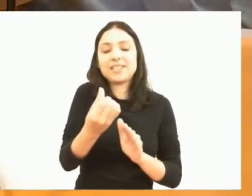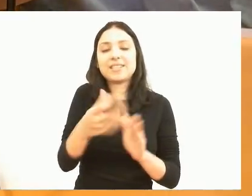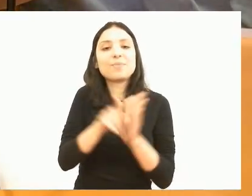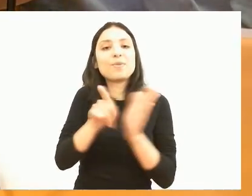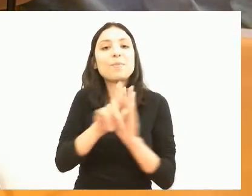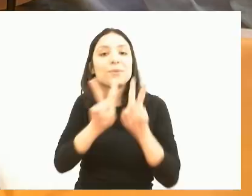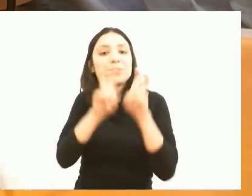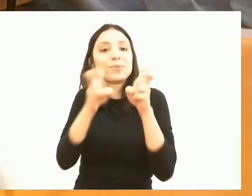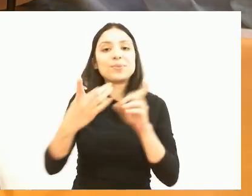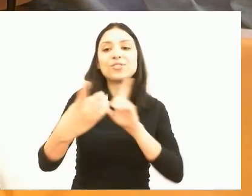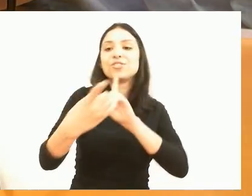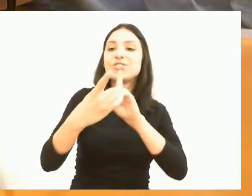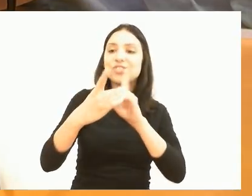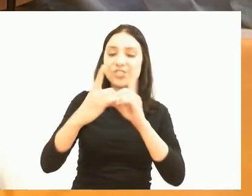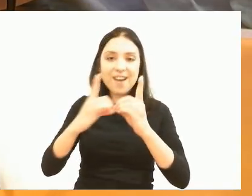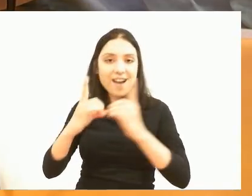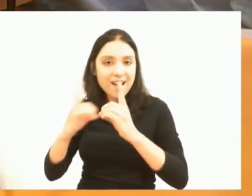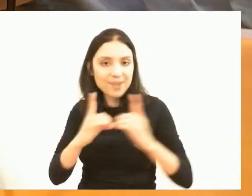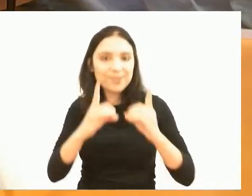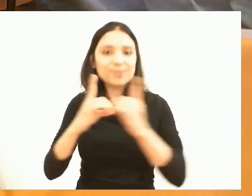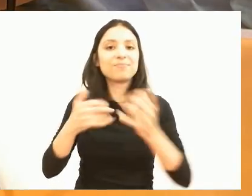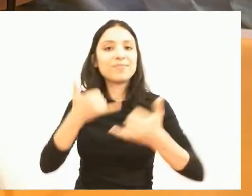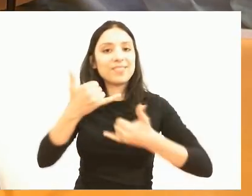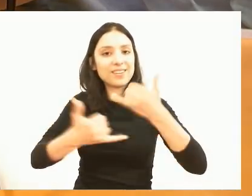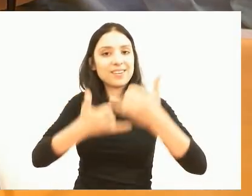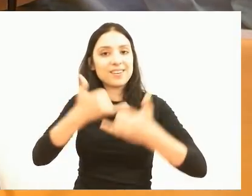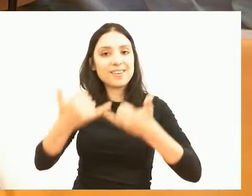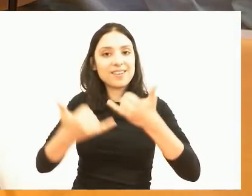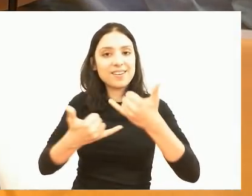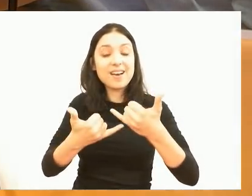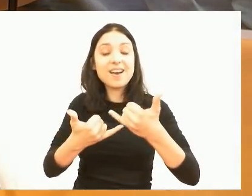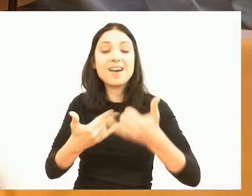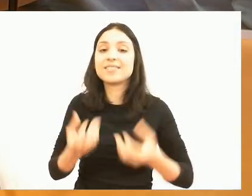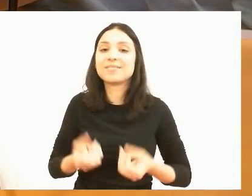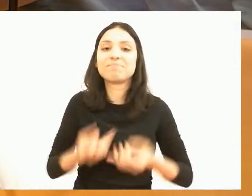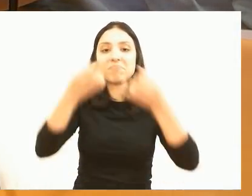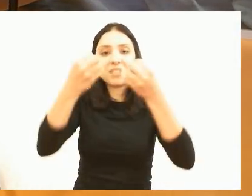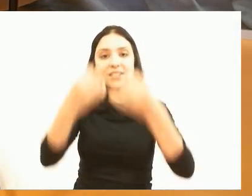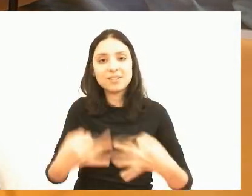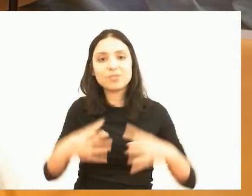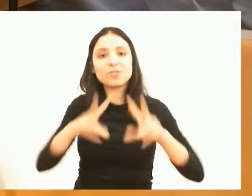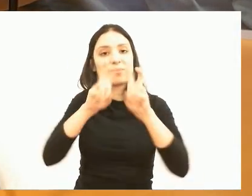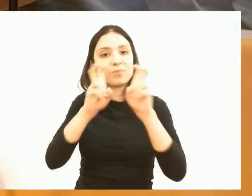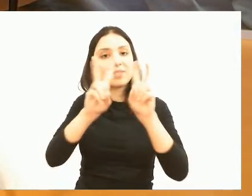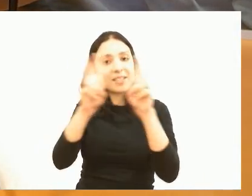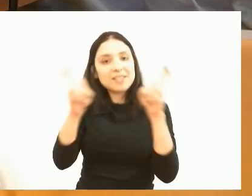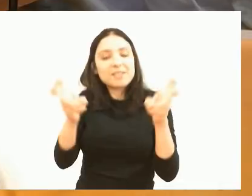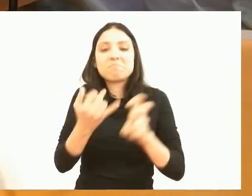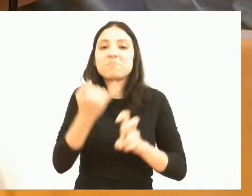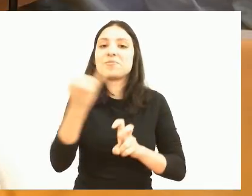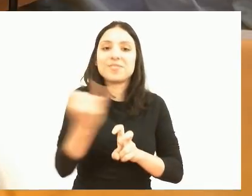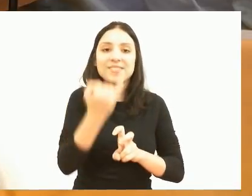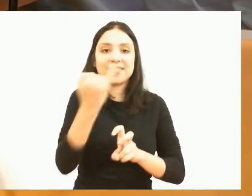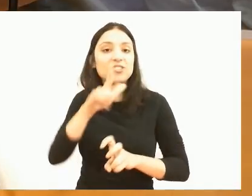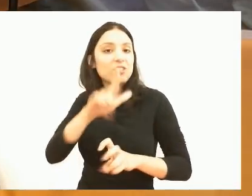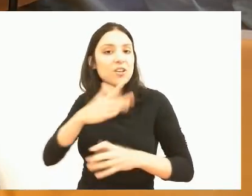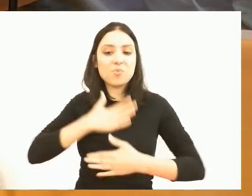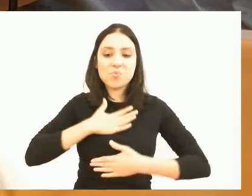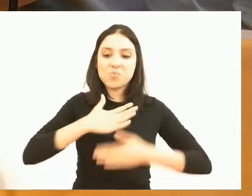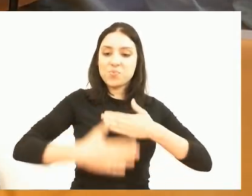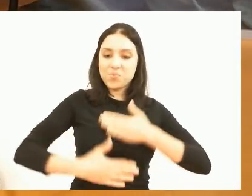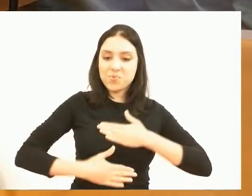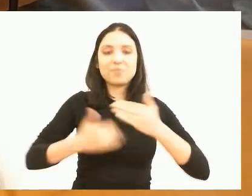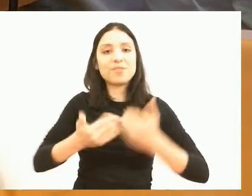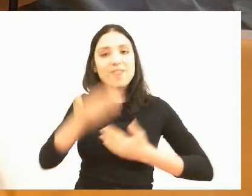com esse tema tão importante que é o corpo então mais uma vez queria agradecer a jussara por ter